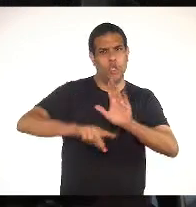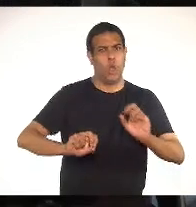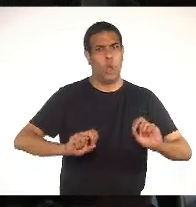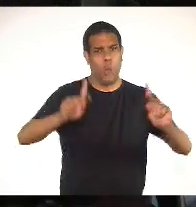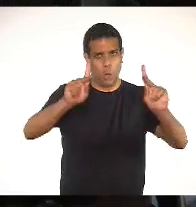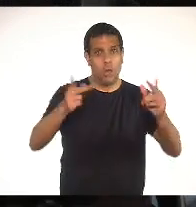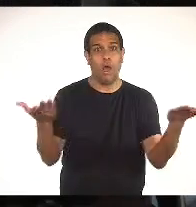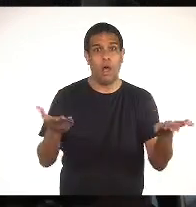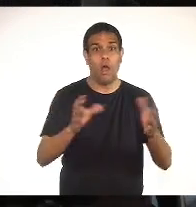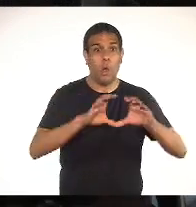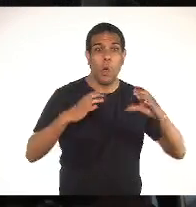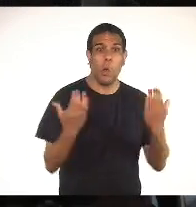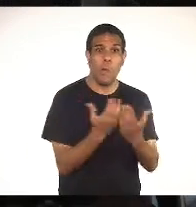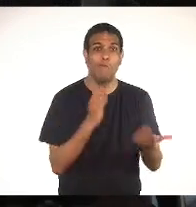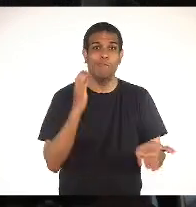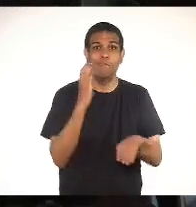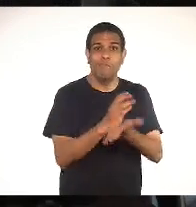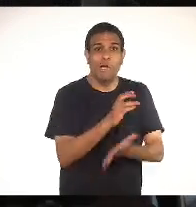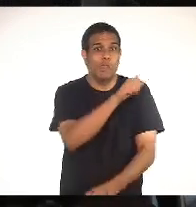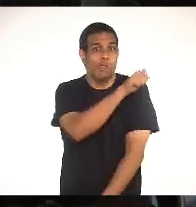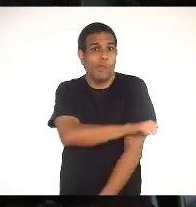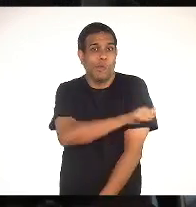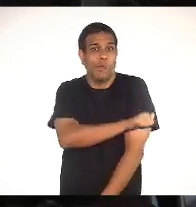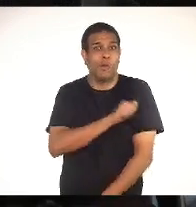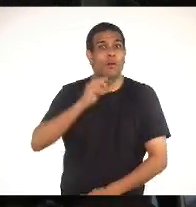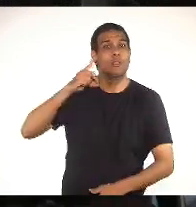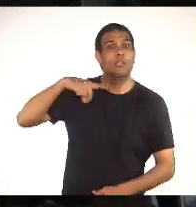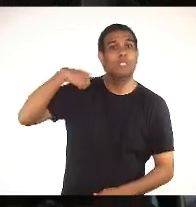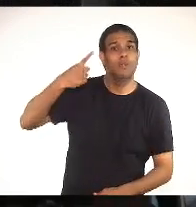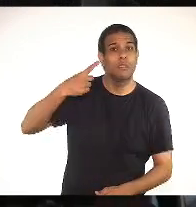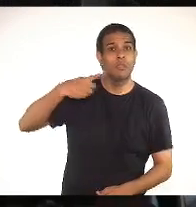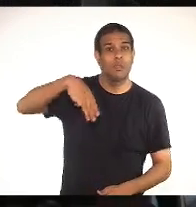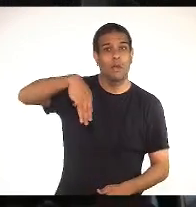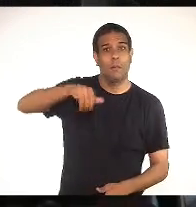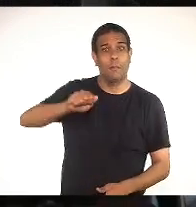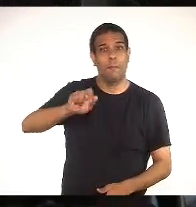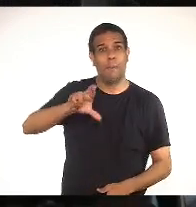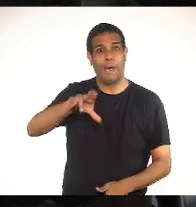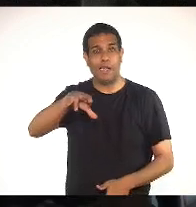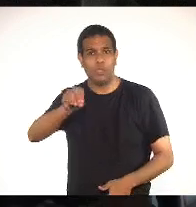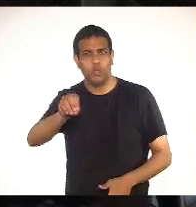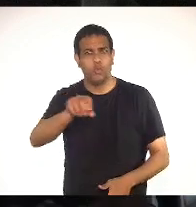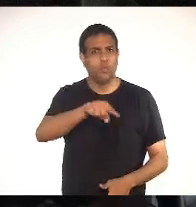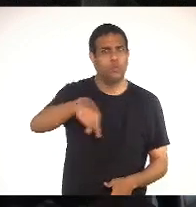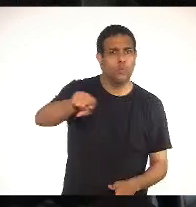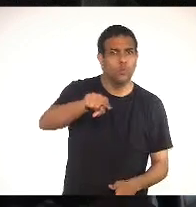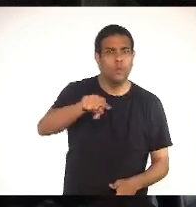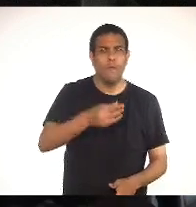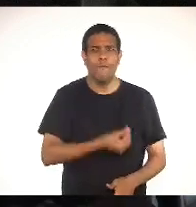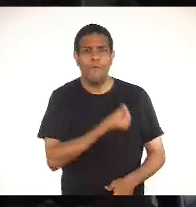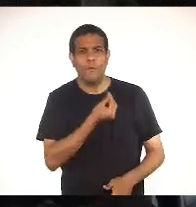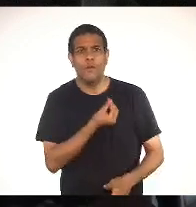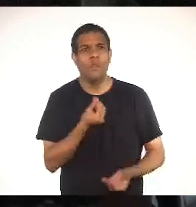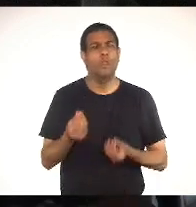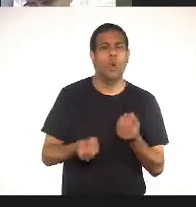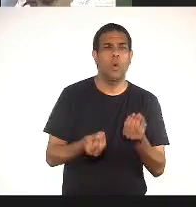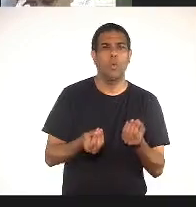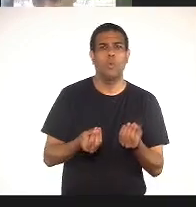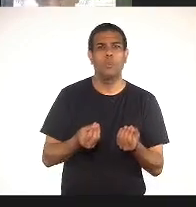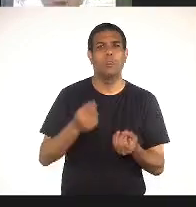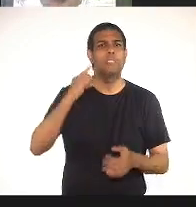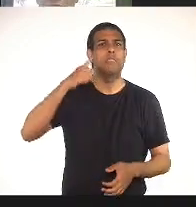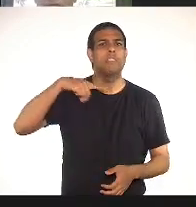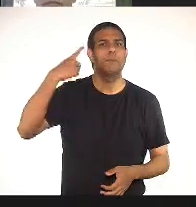Comissão de Orçamento, deputado Márcio Canela. Deputado Márcio Canela. Deputado Luiz Paulo.